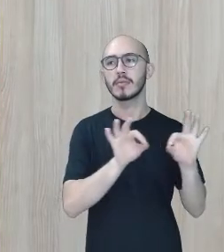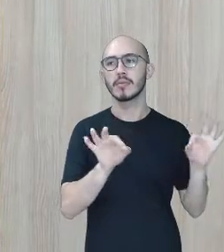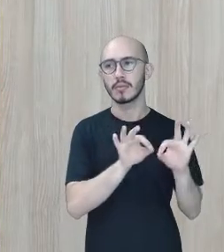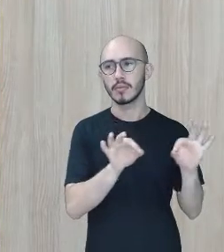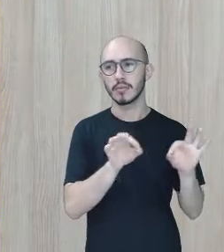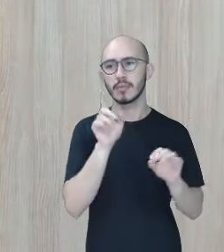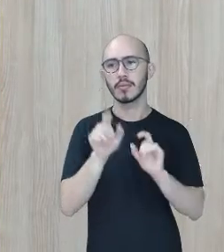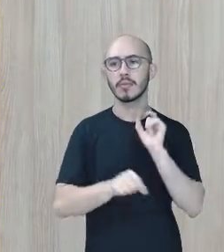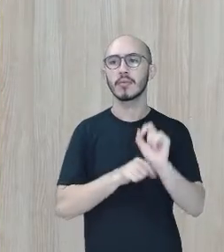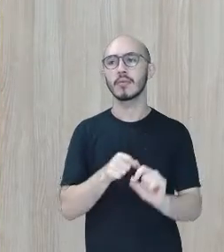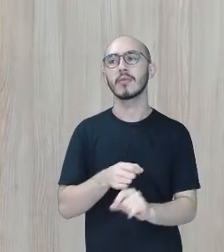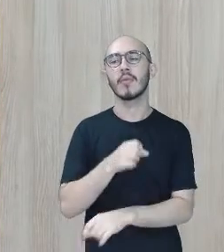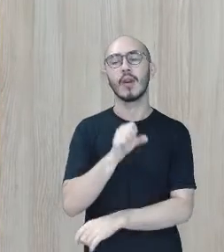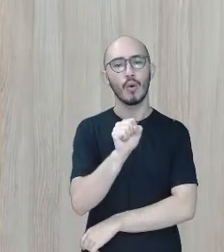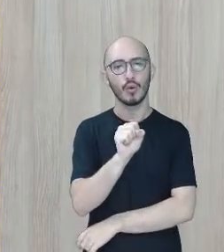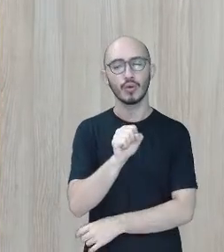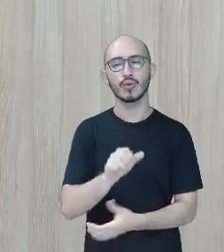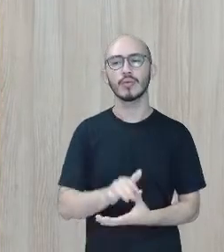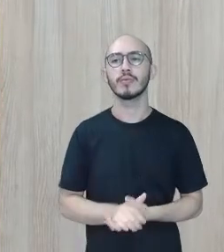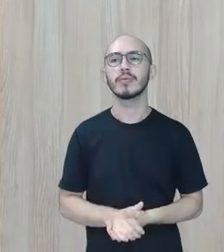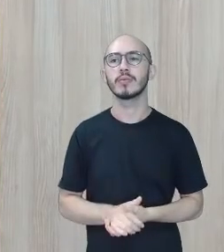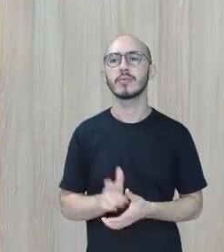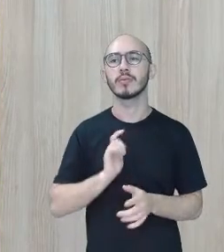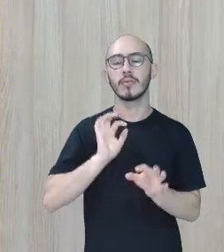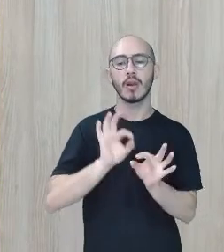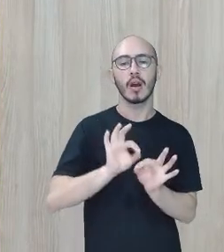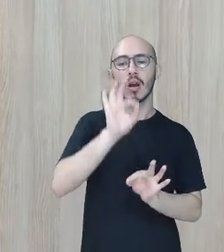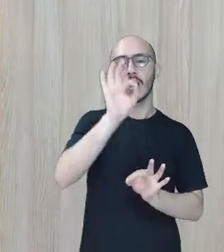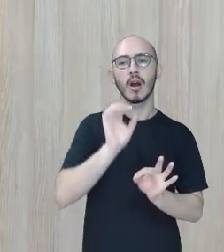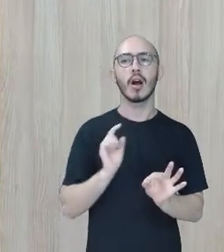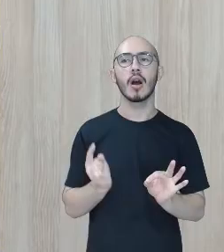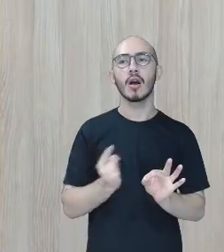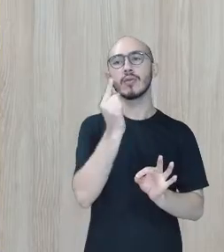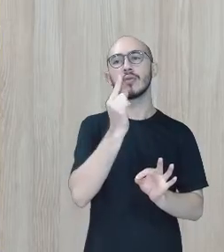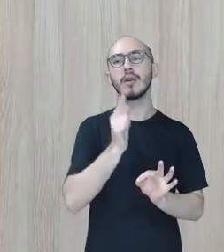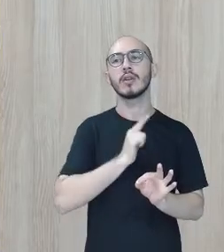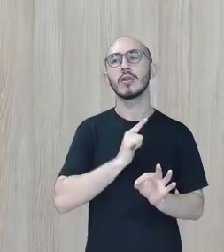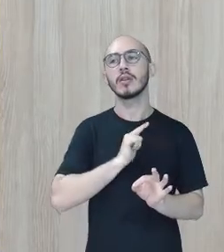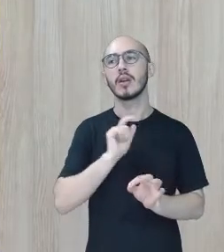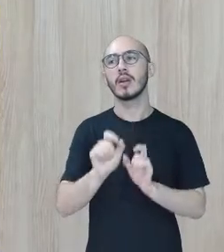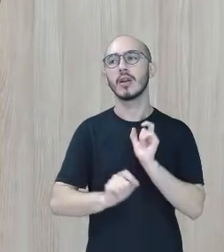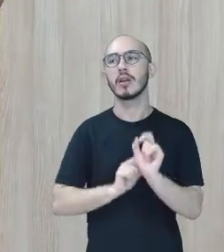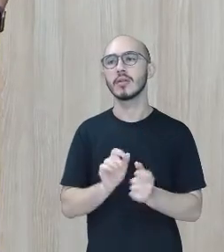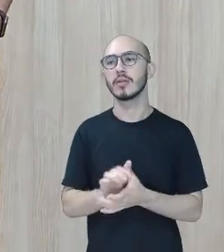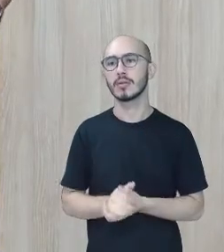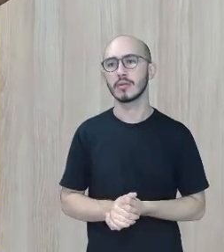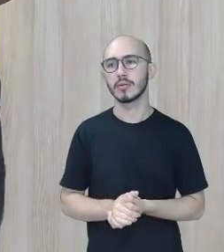que é o comprimento, é igual a 8, e a altura é esse valorzinho daqui. Quanto